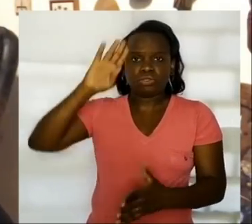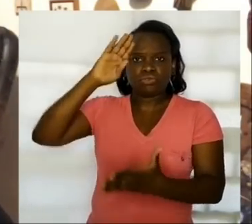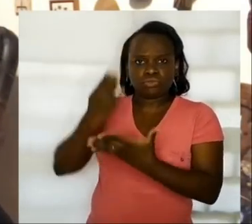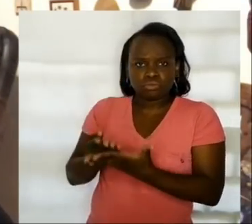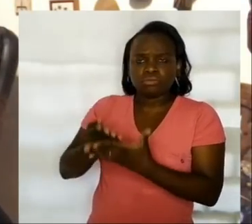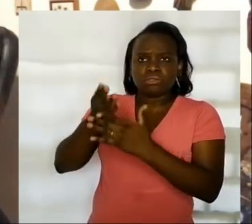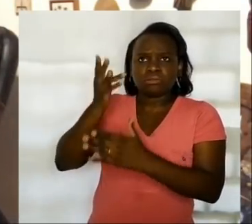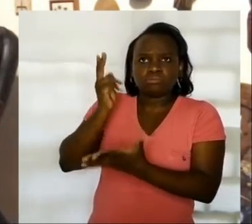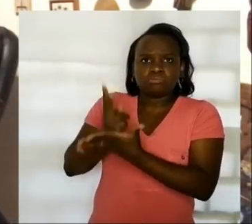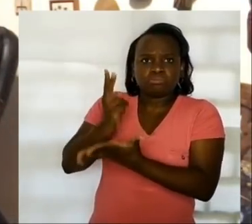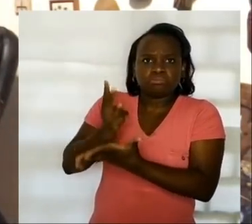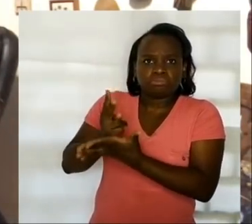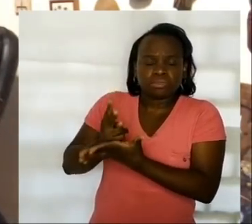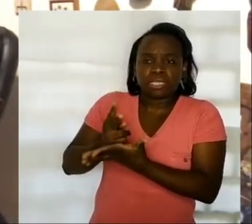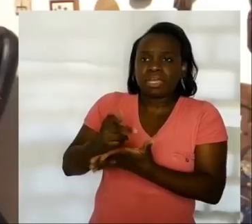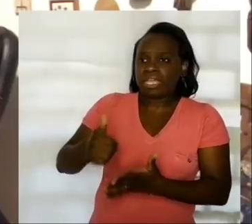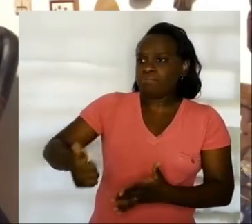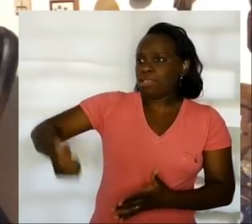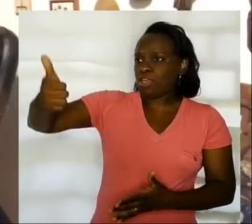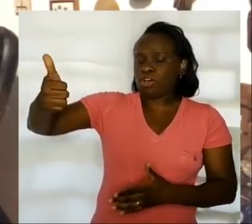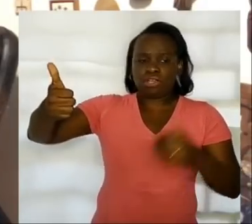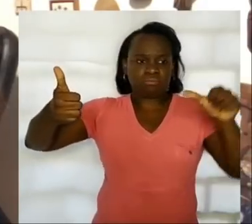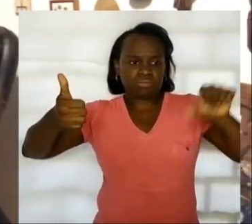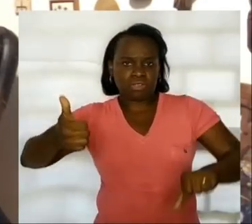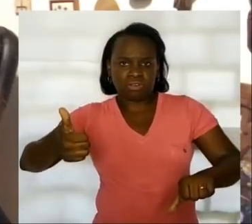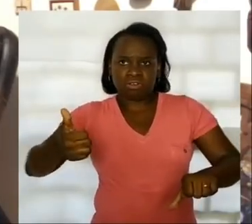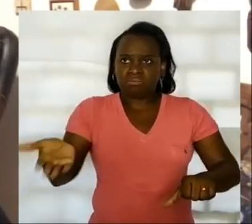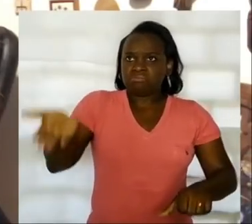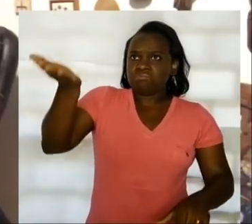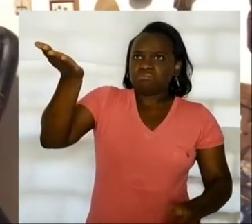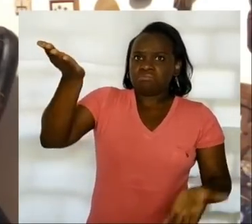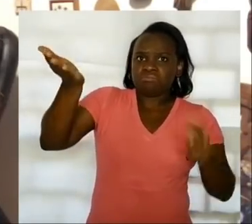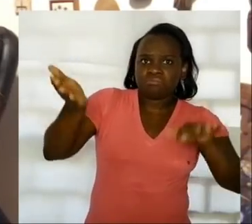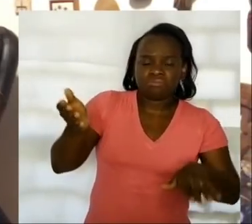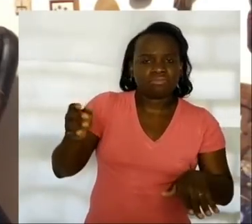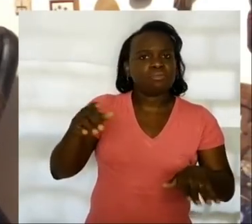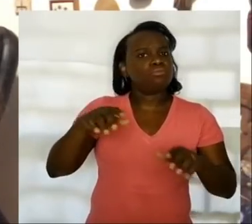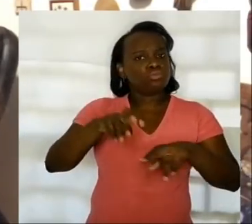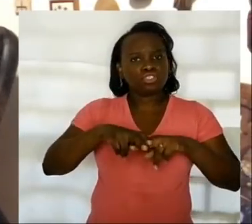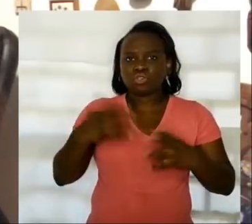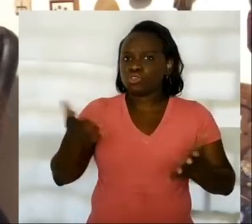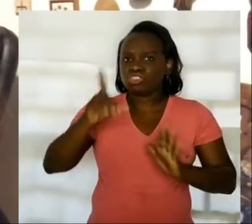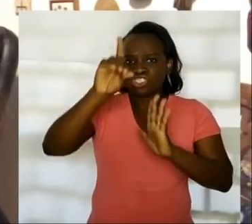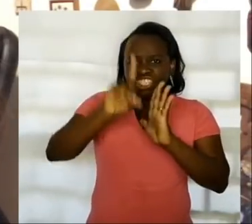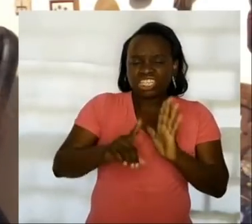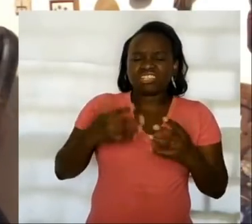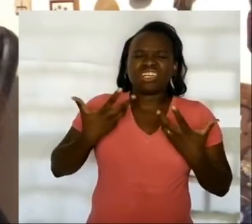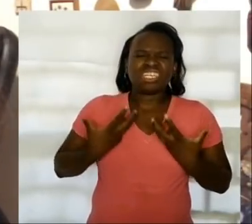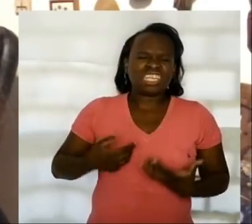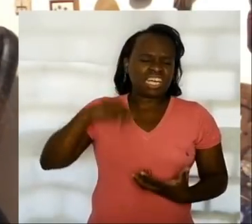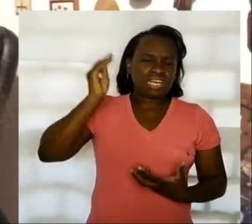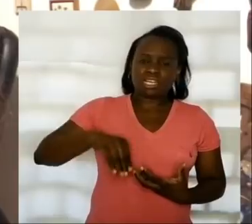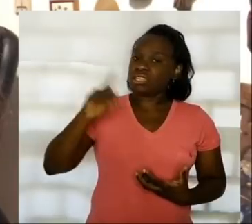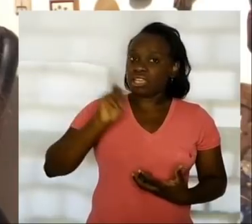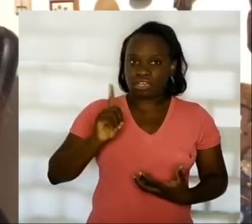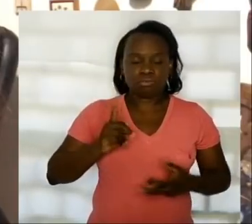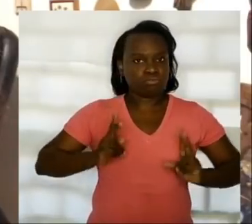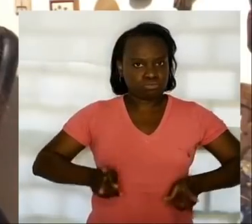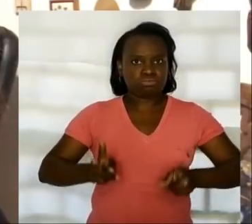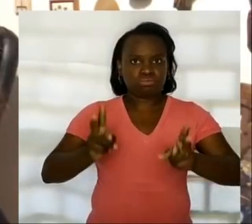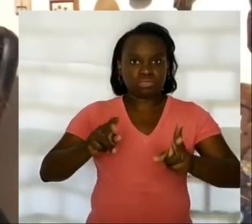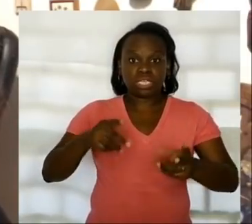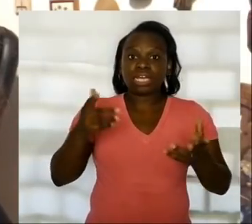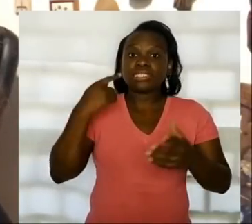vem contribuindo para deslocar crenças de que uns valem mais do que outros, e exatamente por isso não temos o direito de